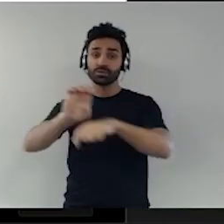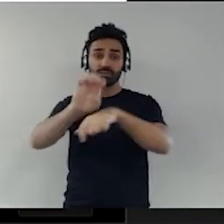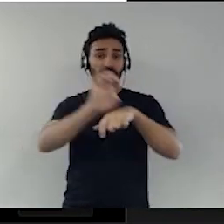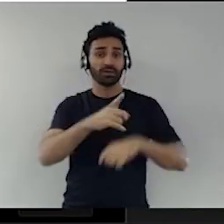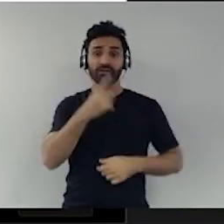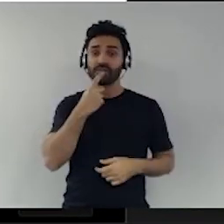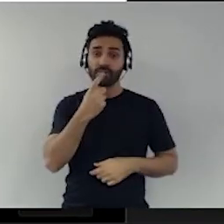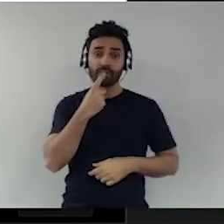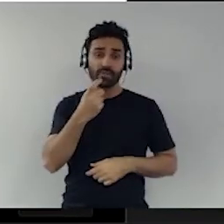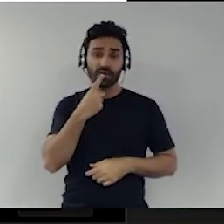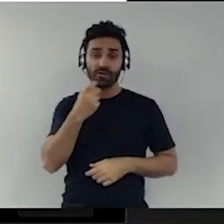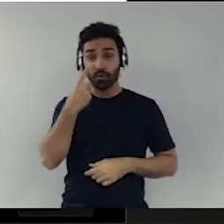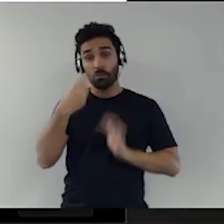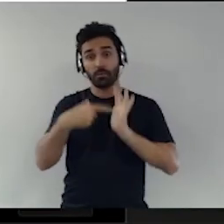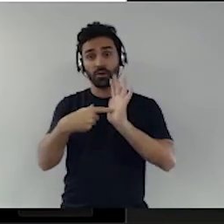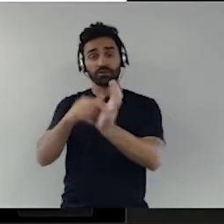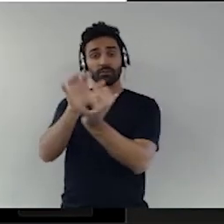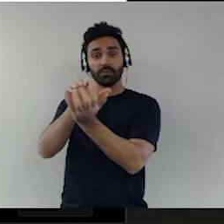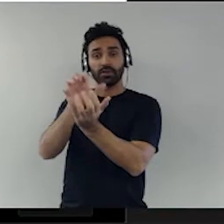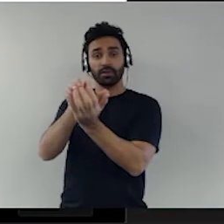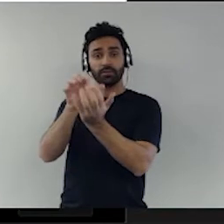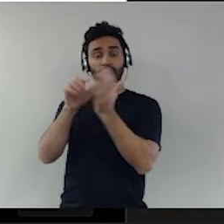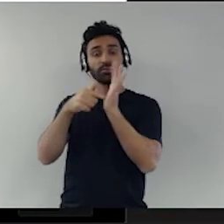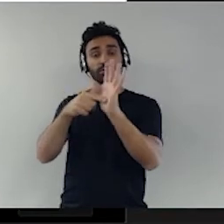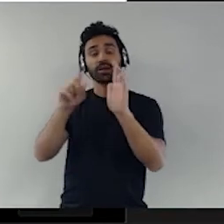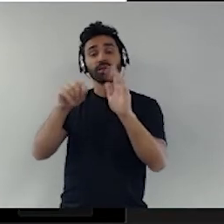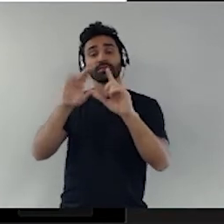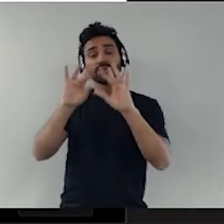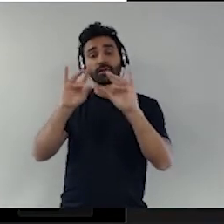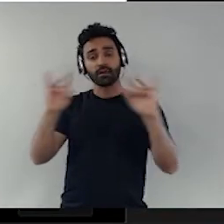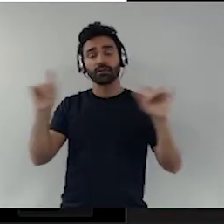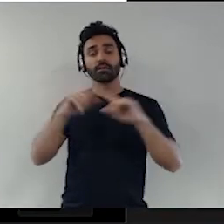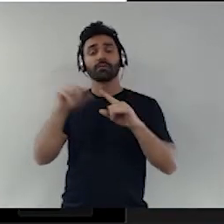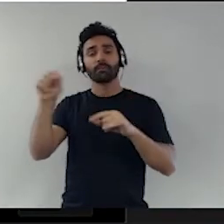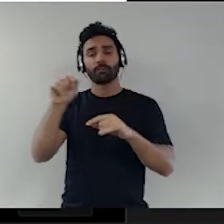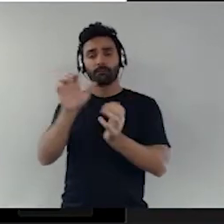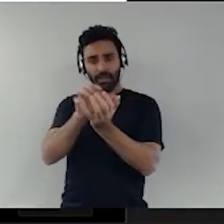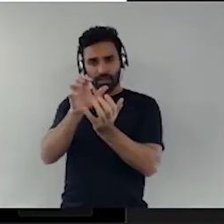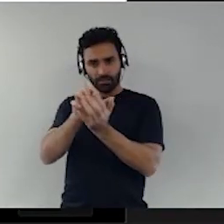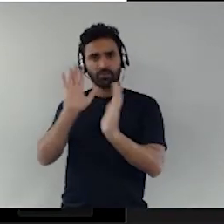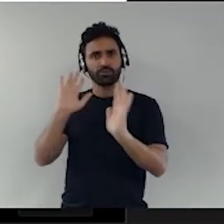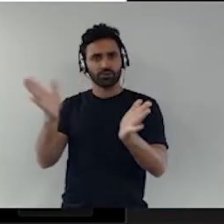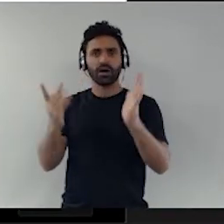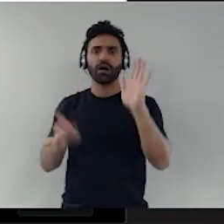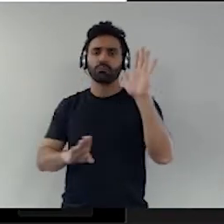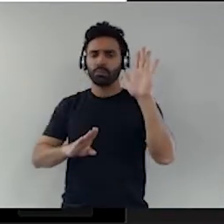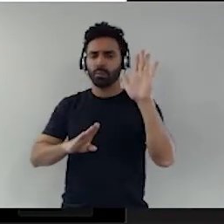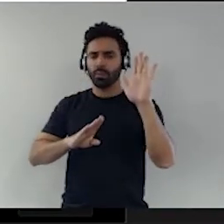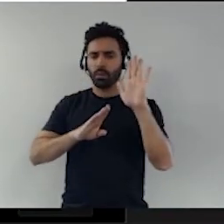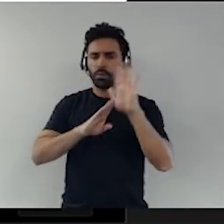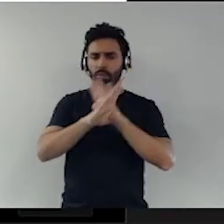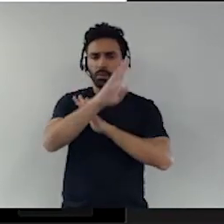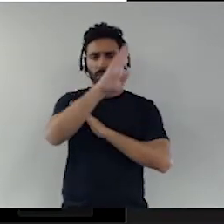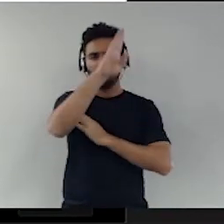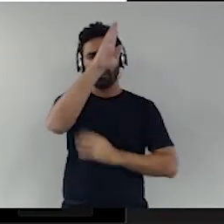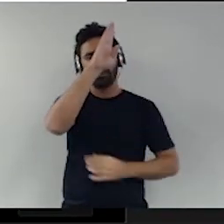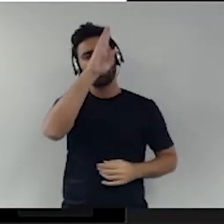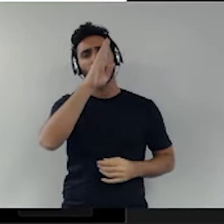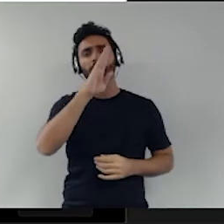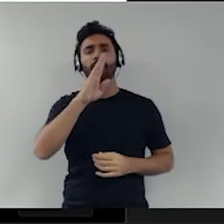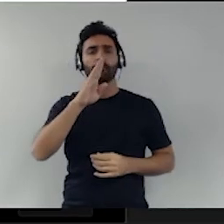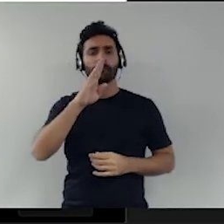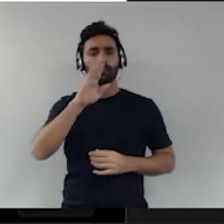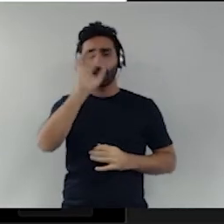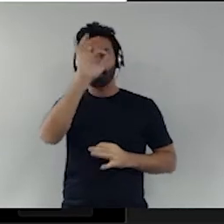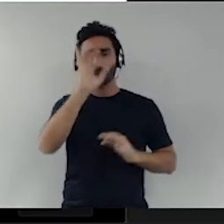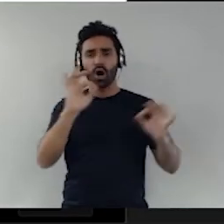aqui Pernambuco para a gente ver isso com um pouco mais de detalhe. Pernambuco teve um surto lá gigante, toma as ações. Cada bolinha